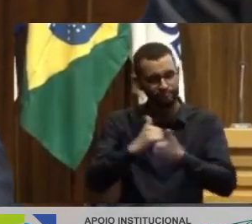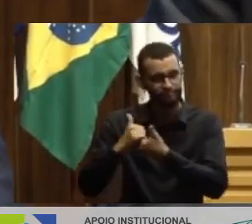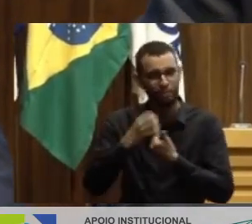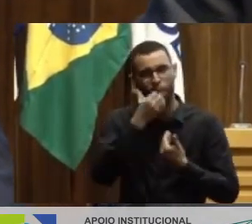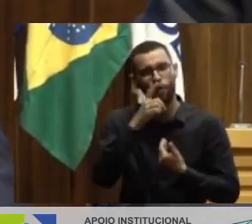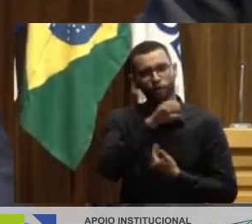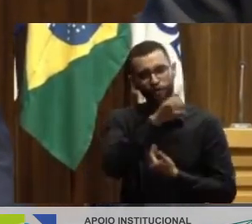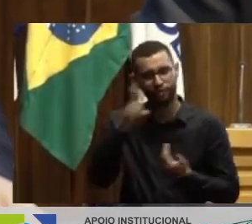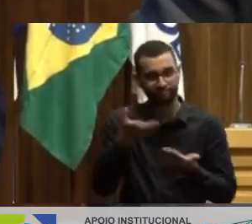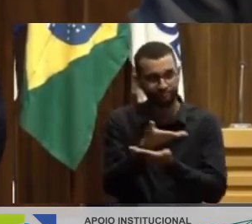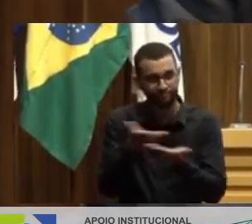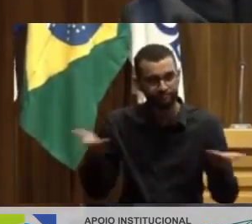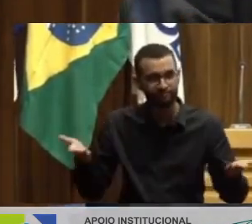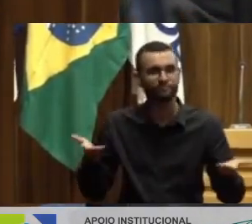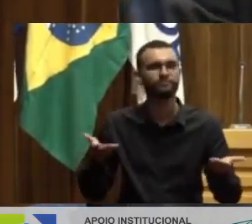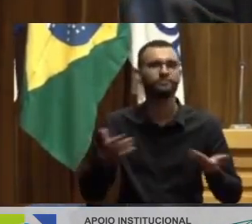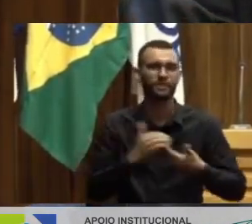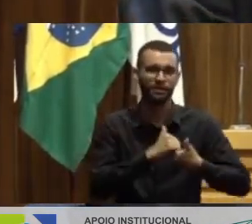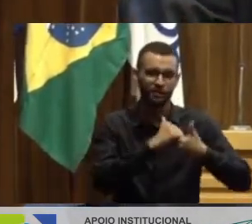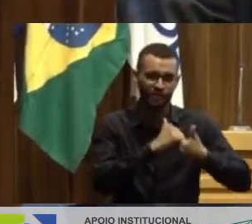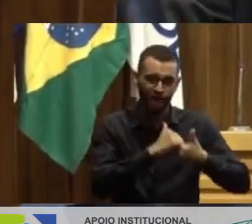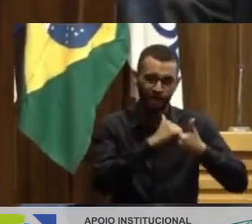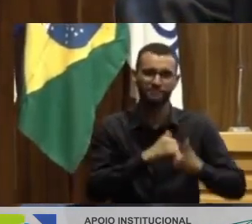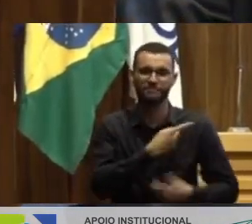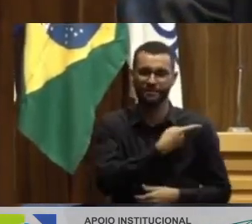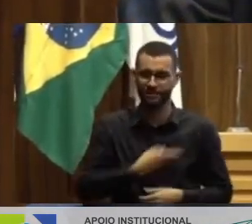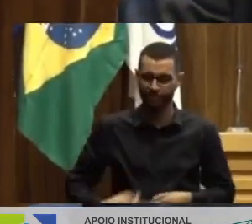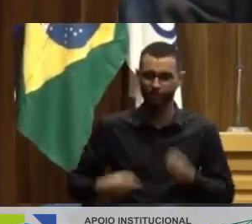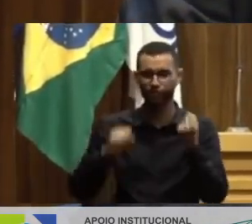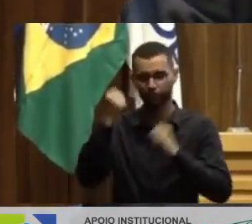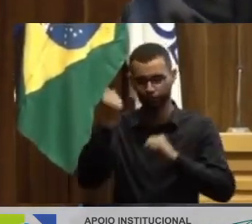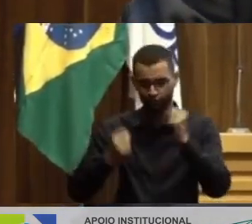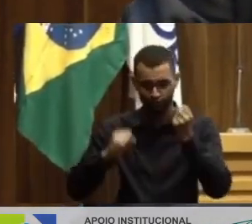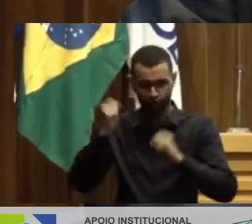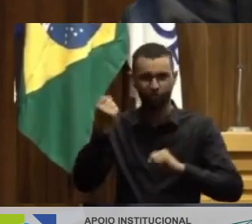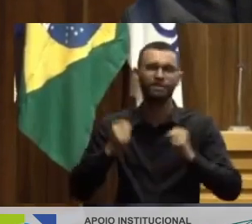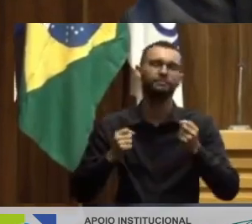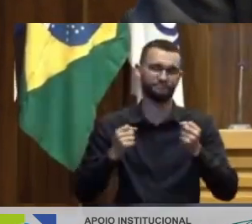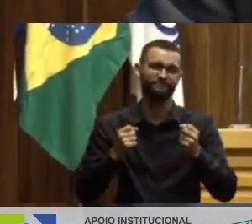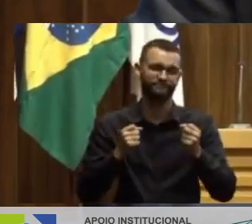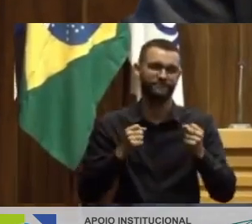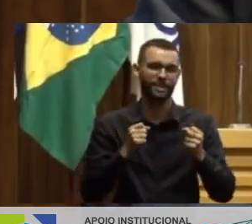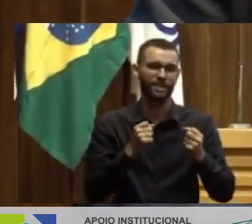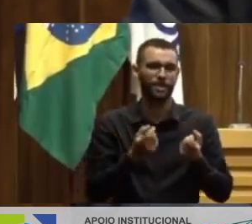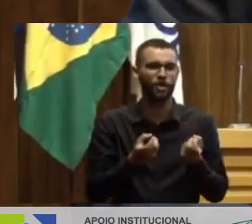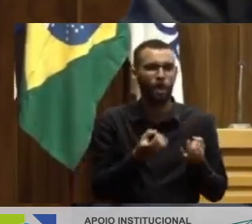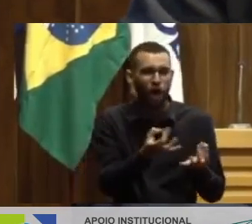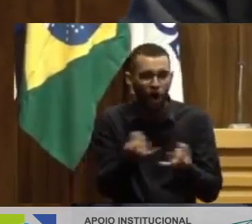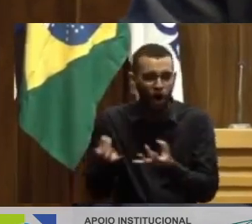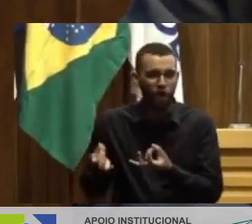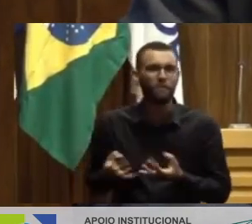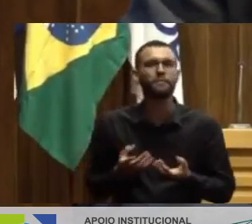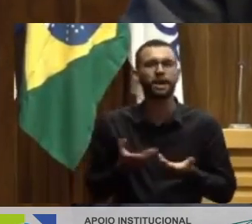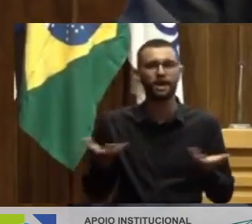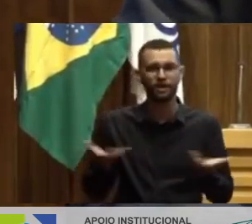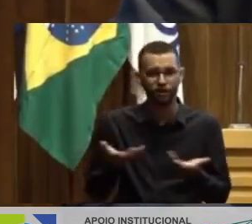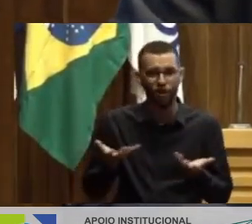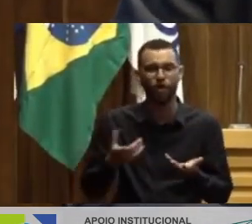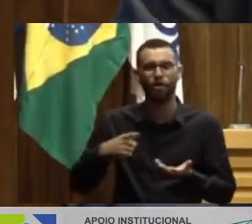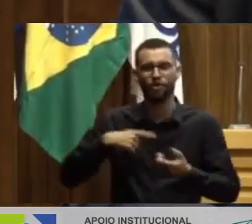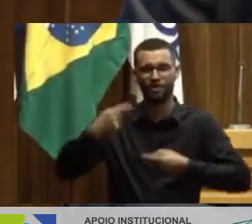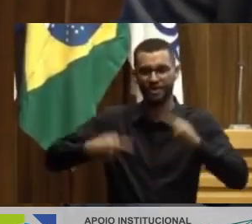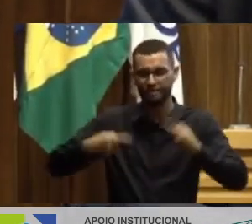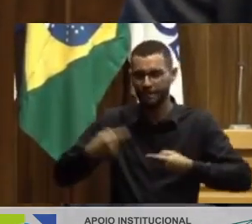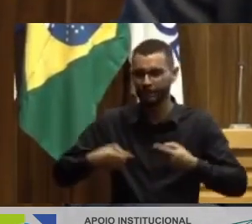Indústria, Comércio e Desenvolvimento, que tem feito um extraordinário trabalho na coordenação da nova política industrial,